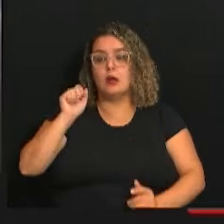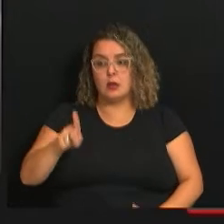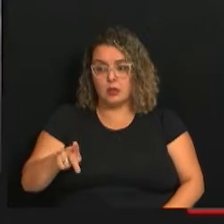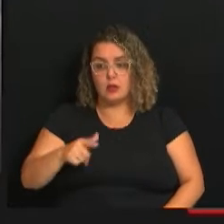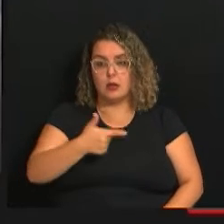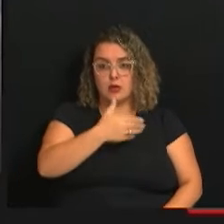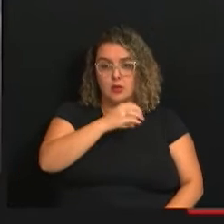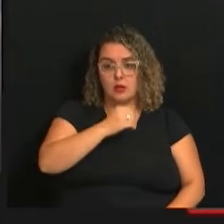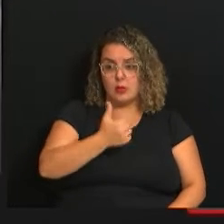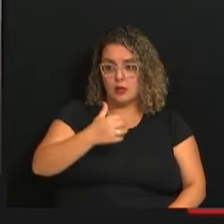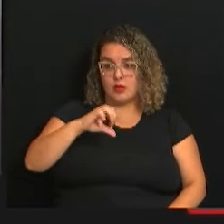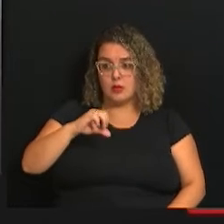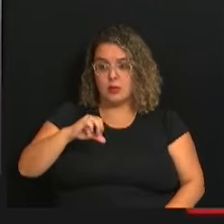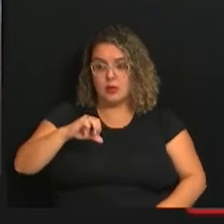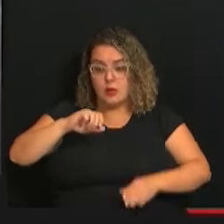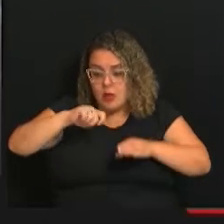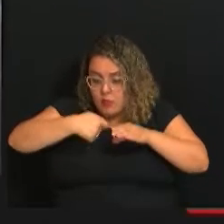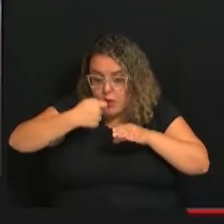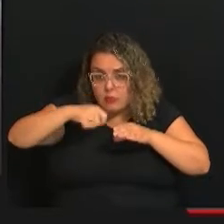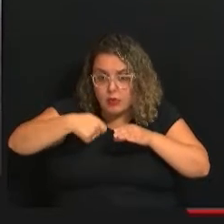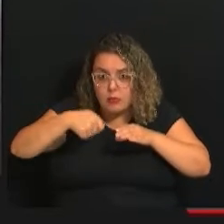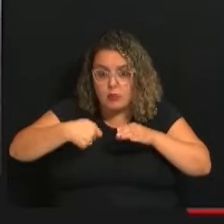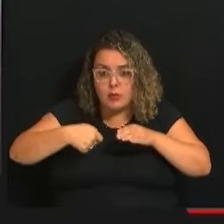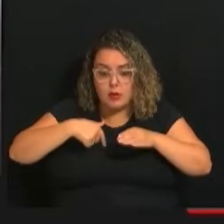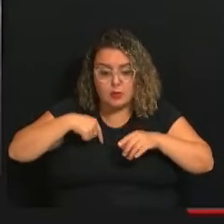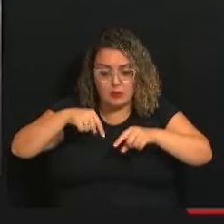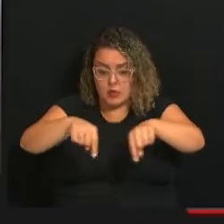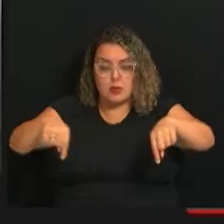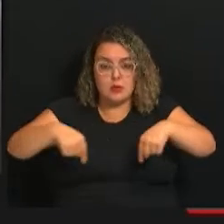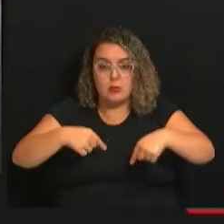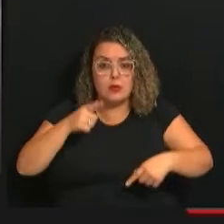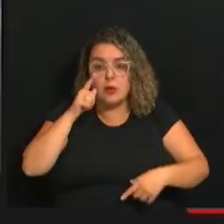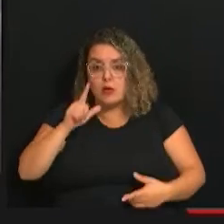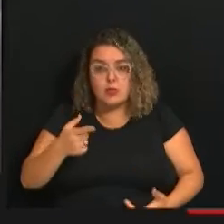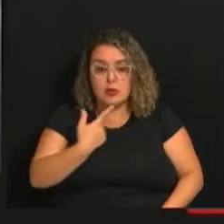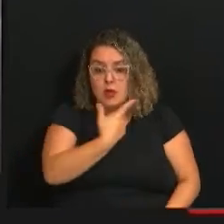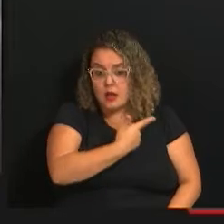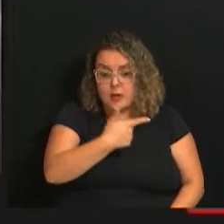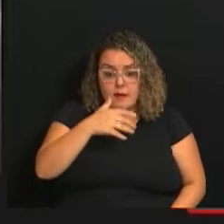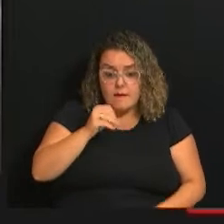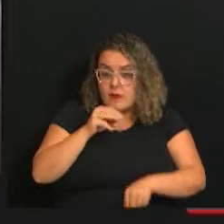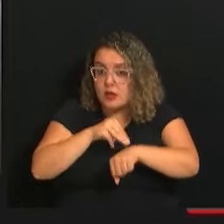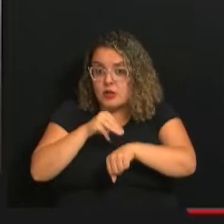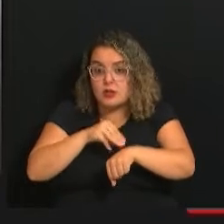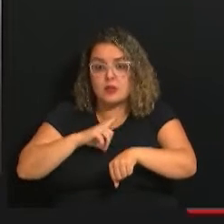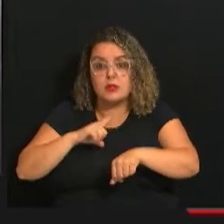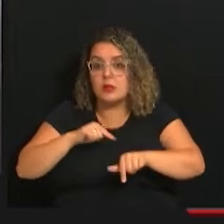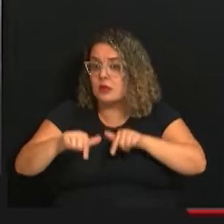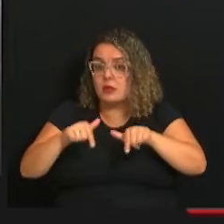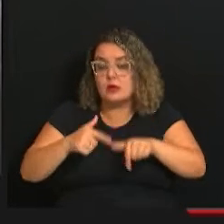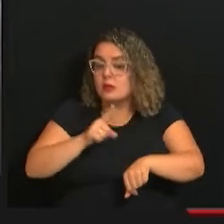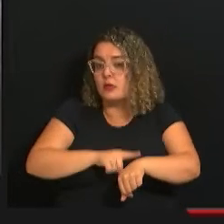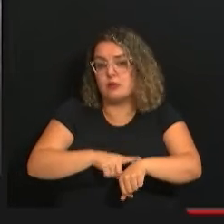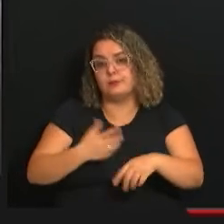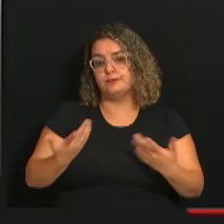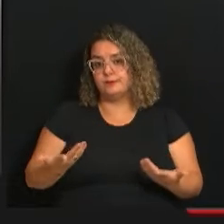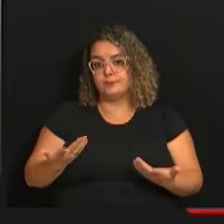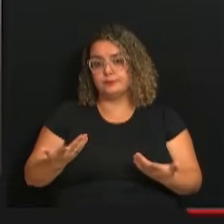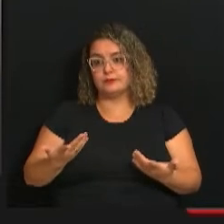livro estudando o tempo inteiro, né? Então, ninguém quer pagar o preço. Mas depois que você está do